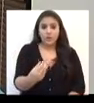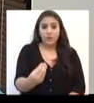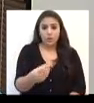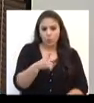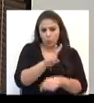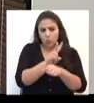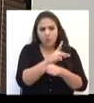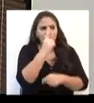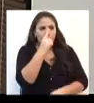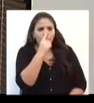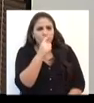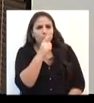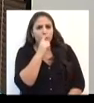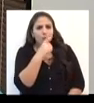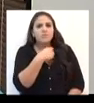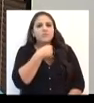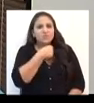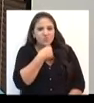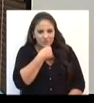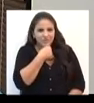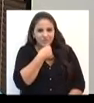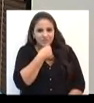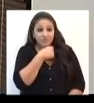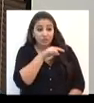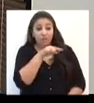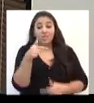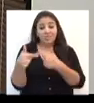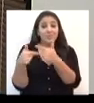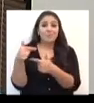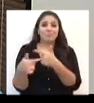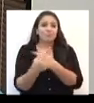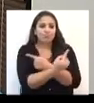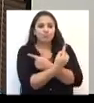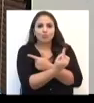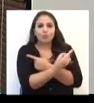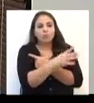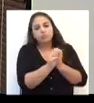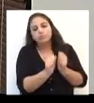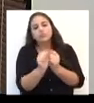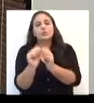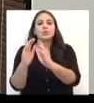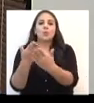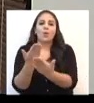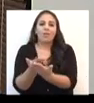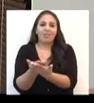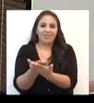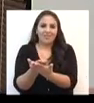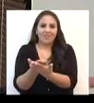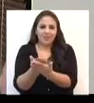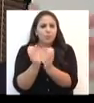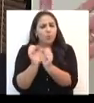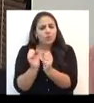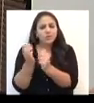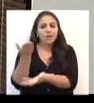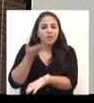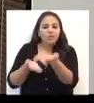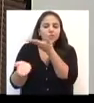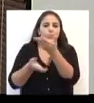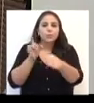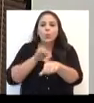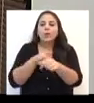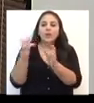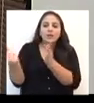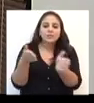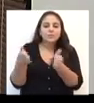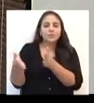em casa e está trabalhando, possa ser atendido esse idoso. Ele ficaria no horário especificado